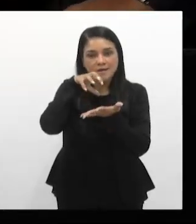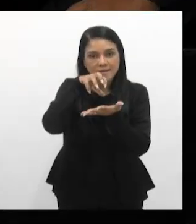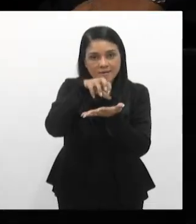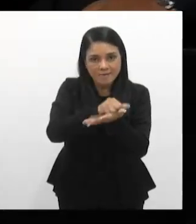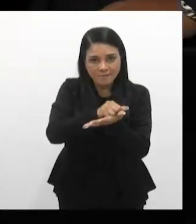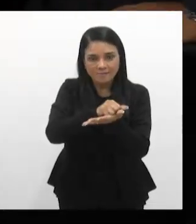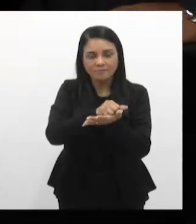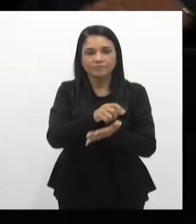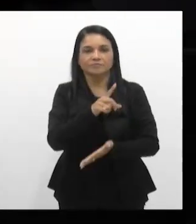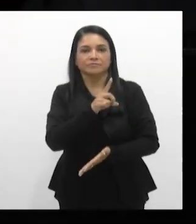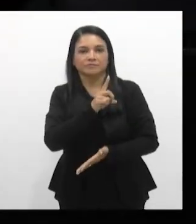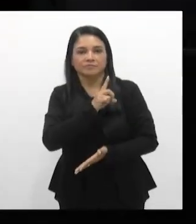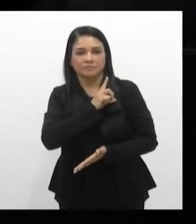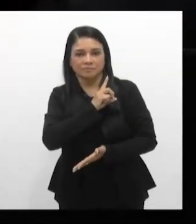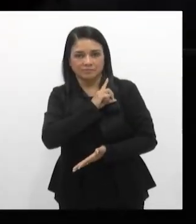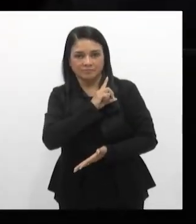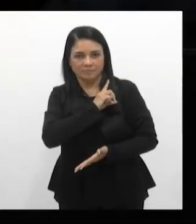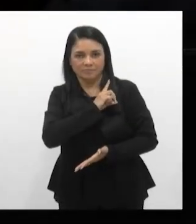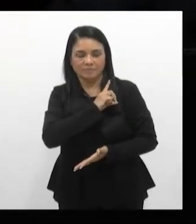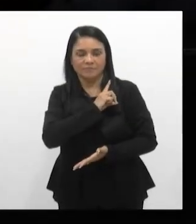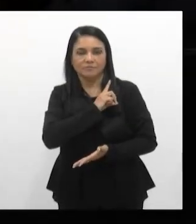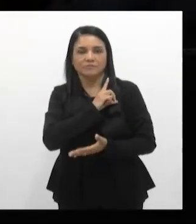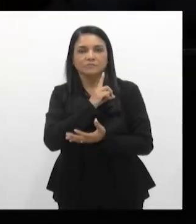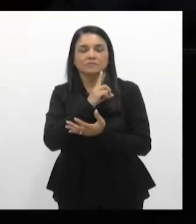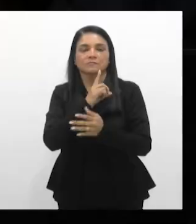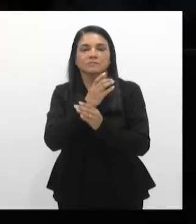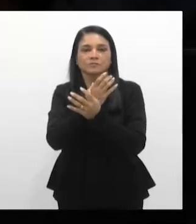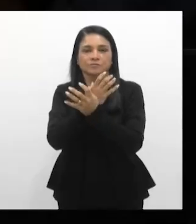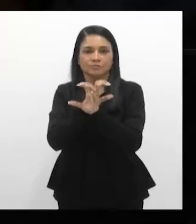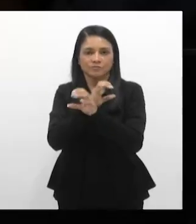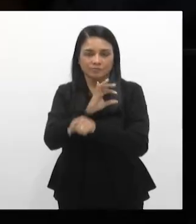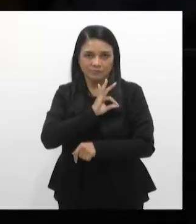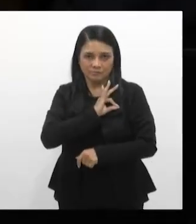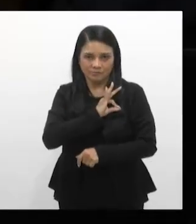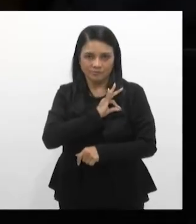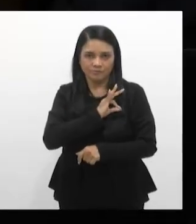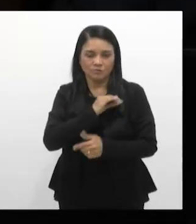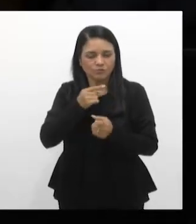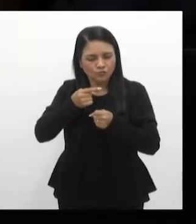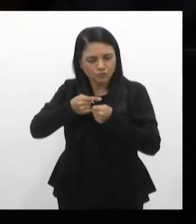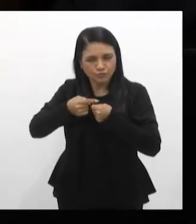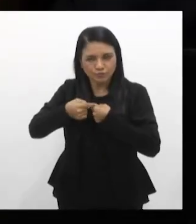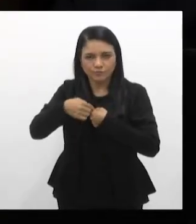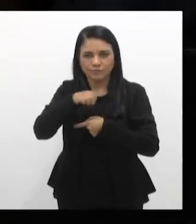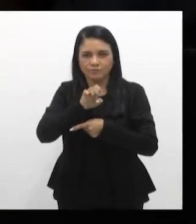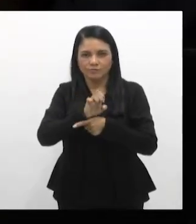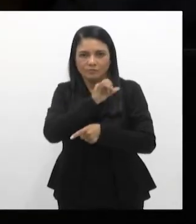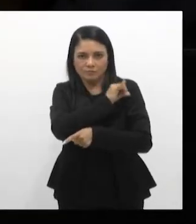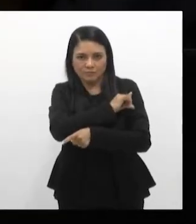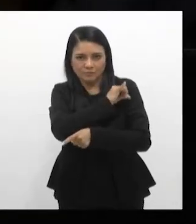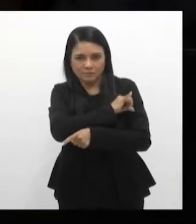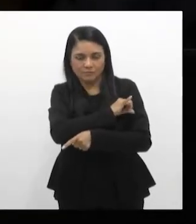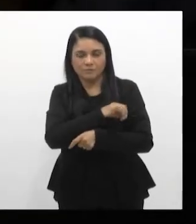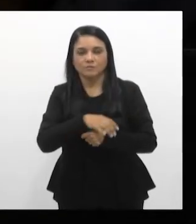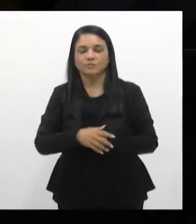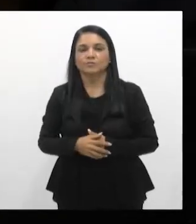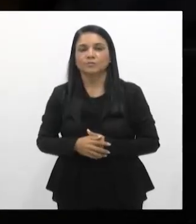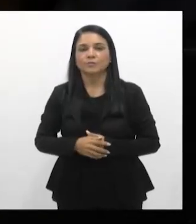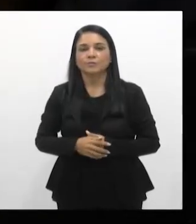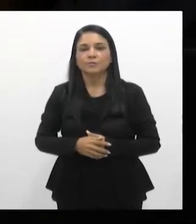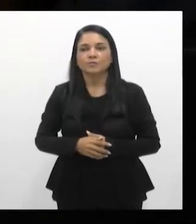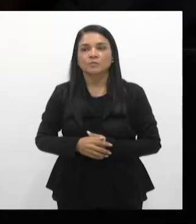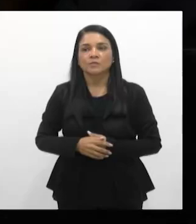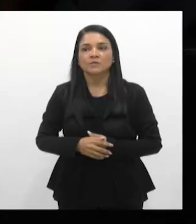registros nas delegacias de Polícia Civil de todos os municípios, né, do estado do Rio de Janeiro. E